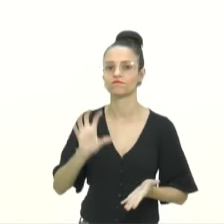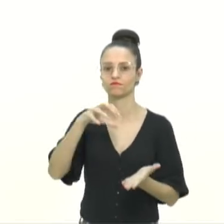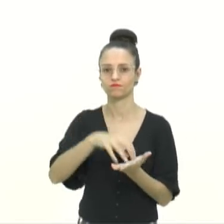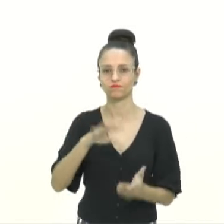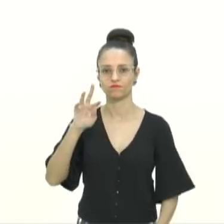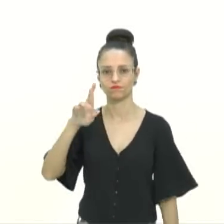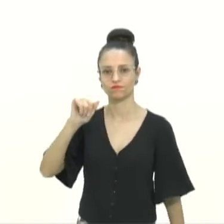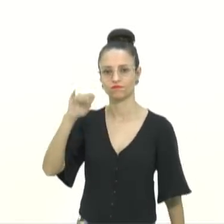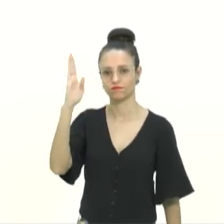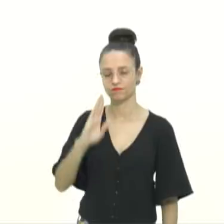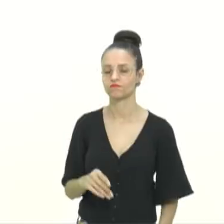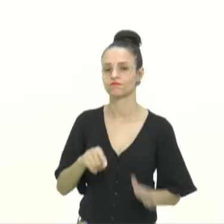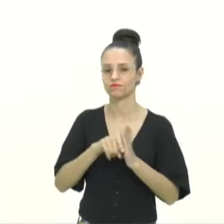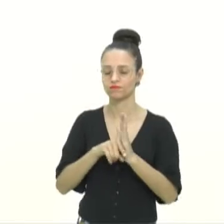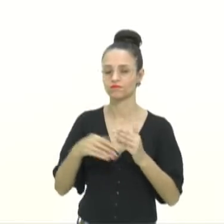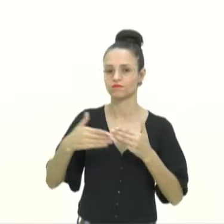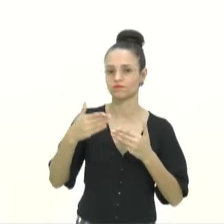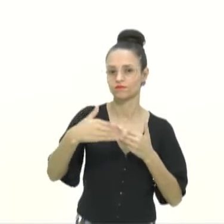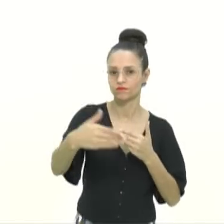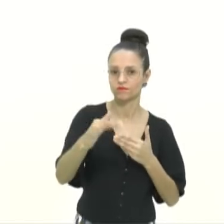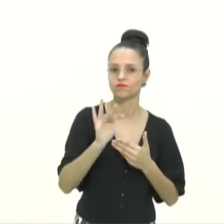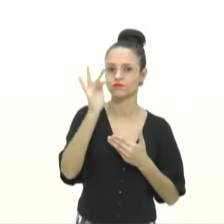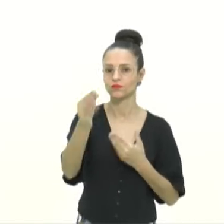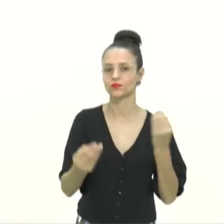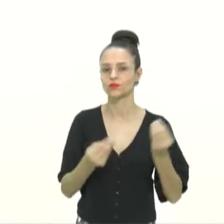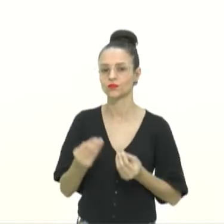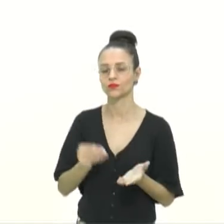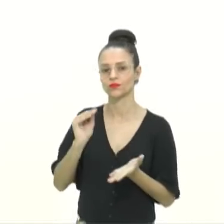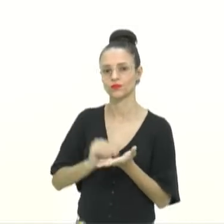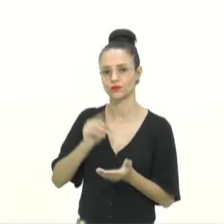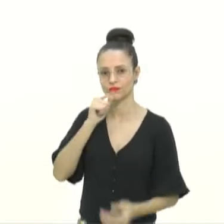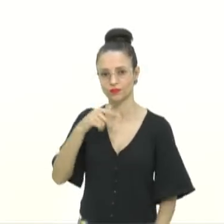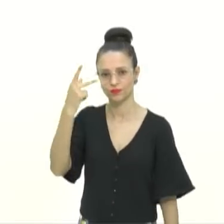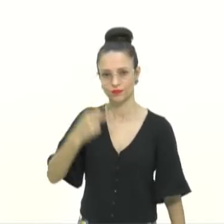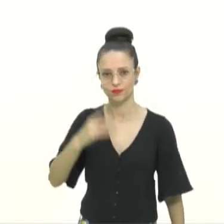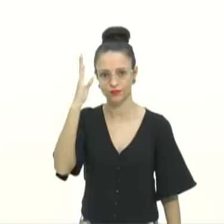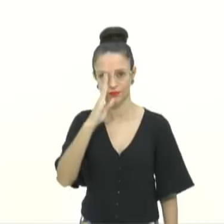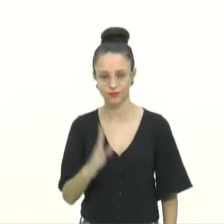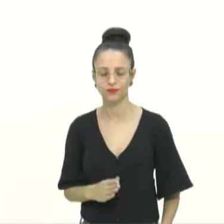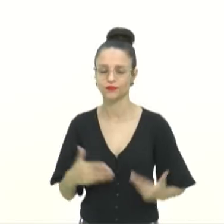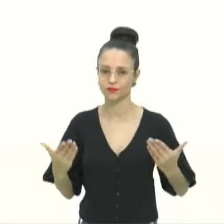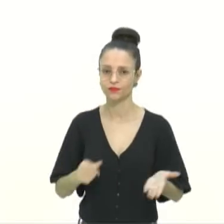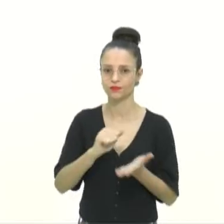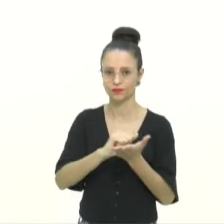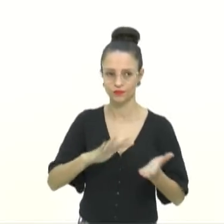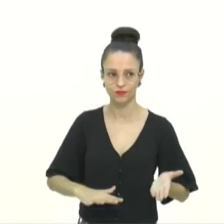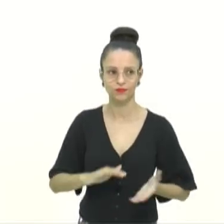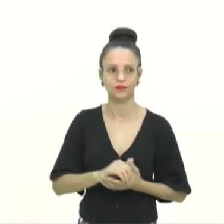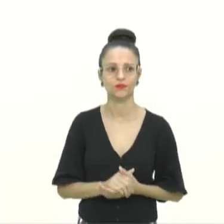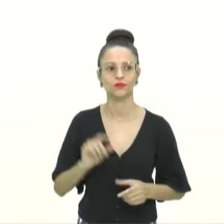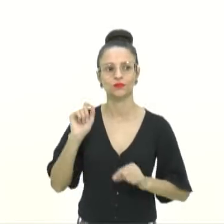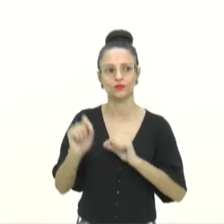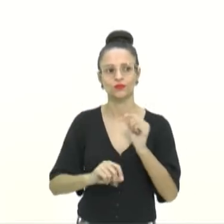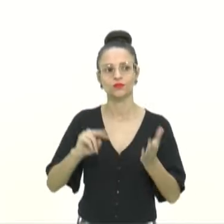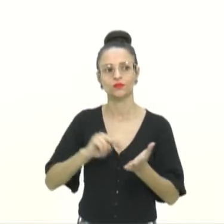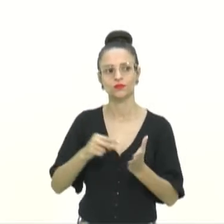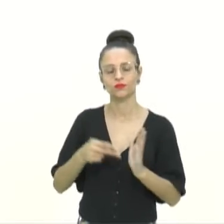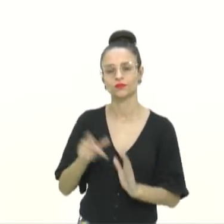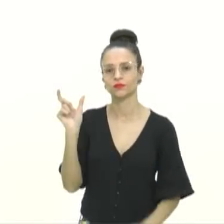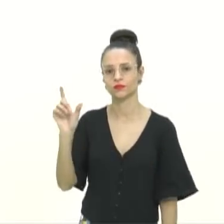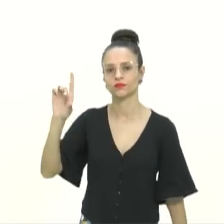Brasil estima cenários da demanda futura de água no país. Exercício. O que as